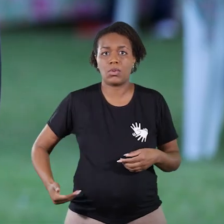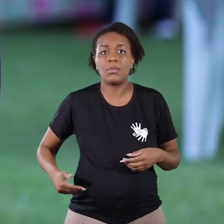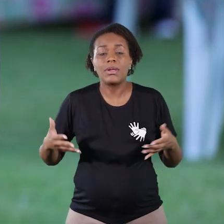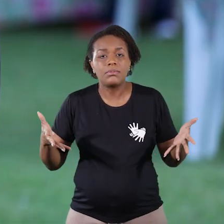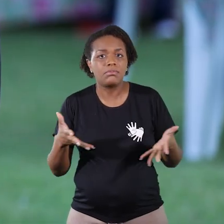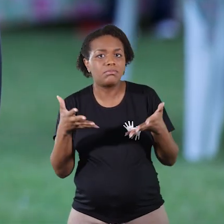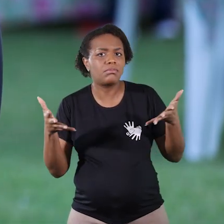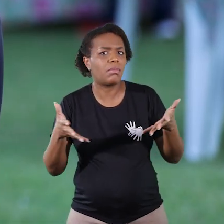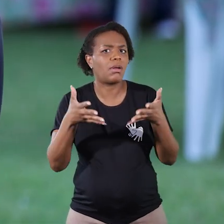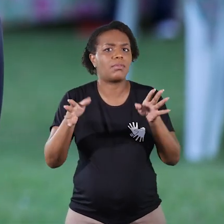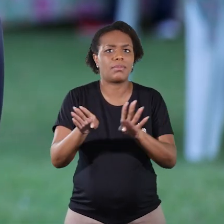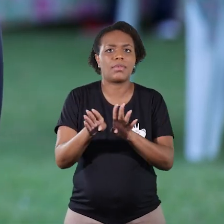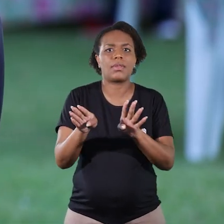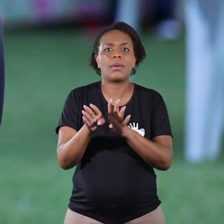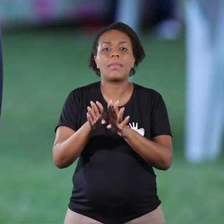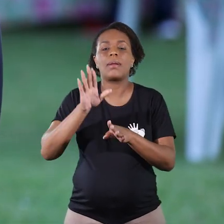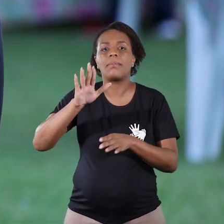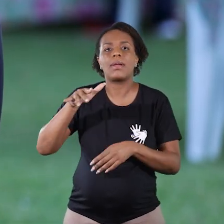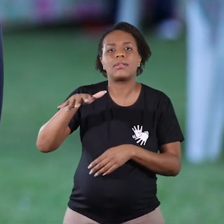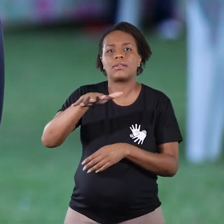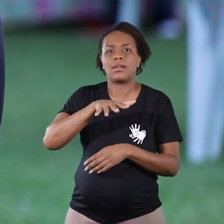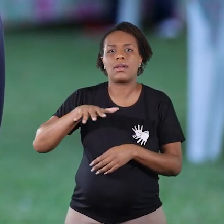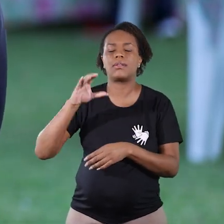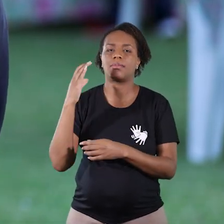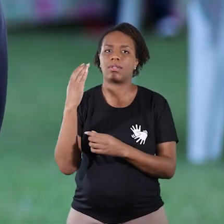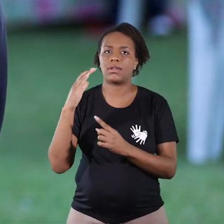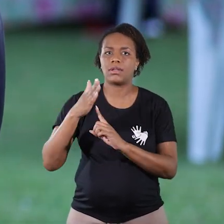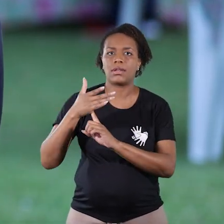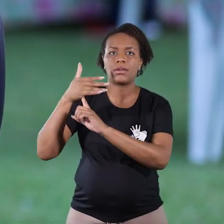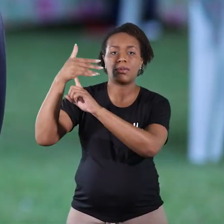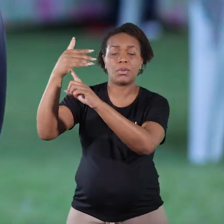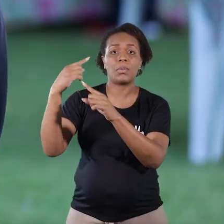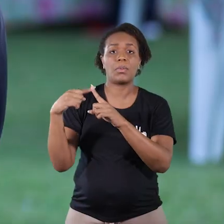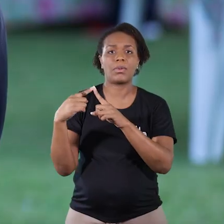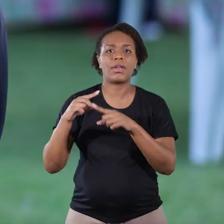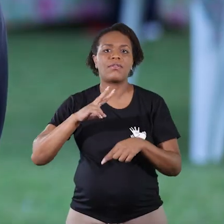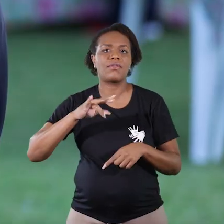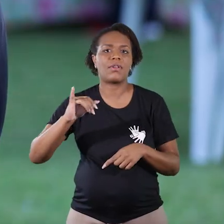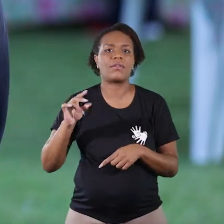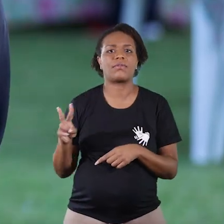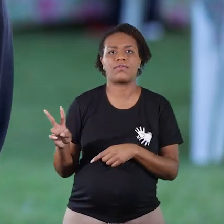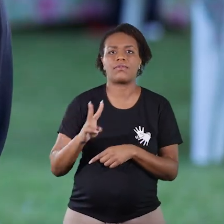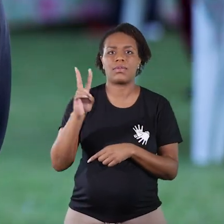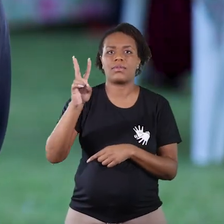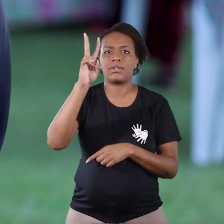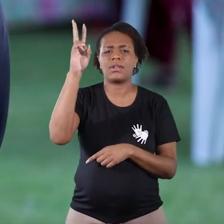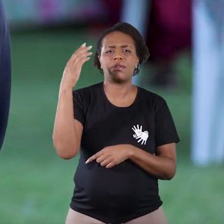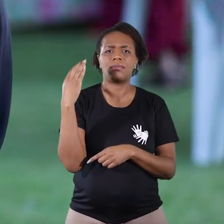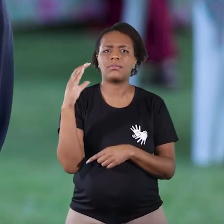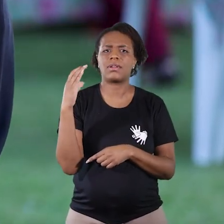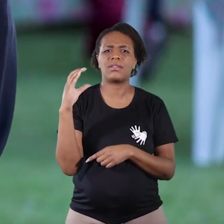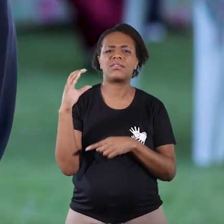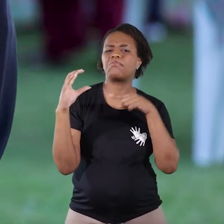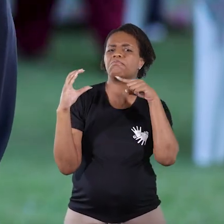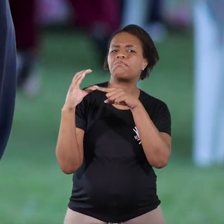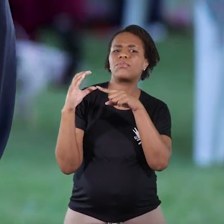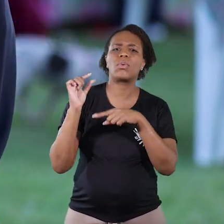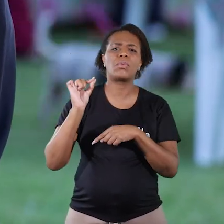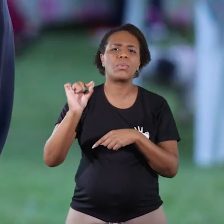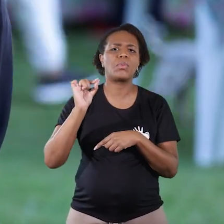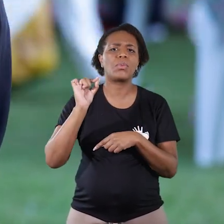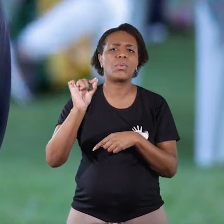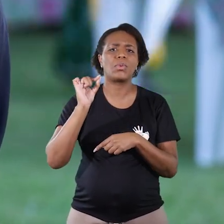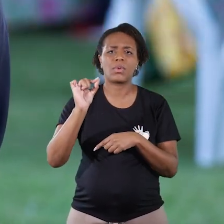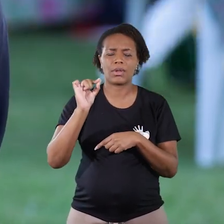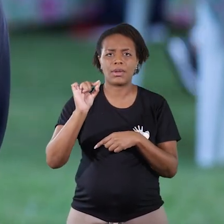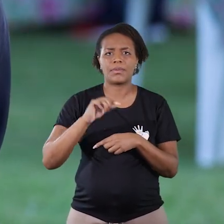públicas de incentivo, mas também falta política pública de ciência e tecnologia que também valorize esse tipo de